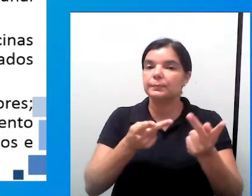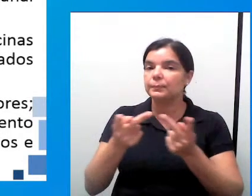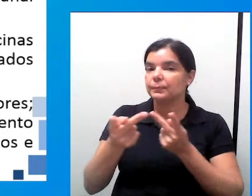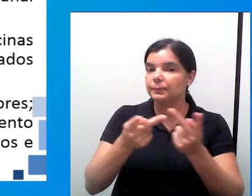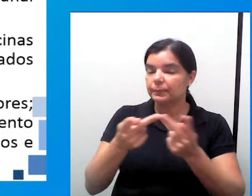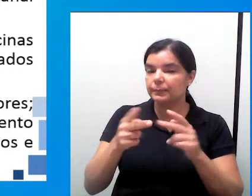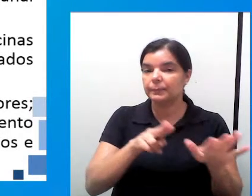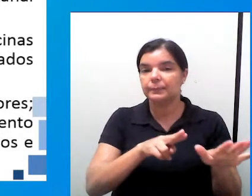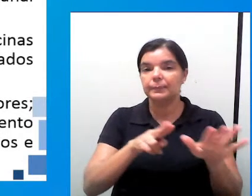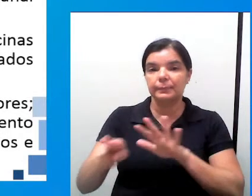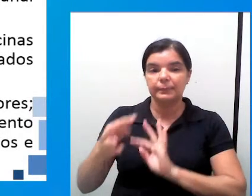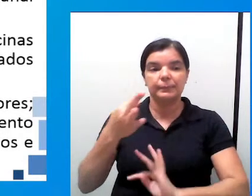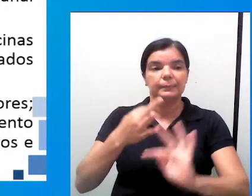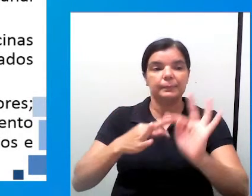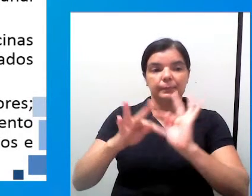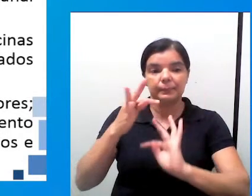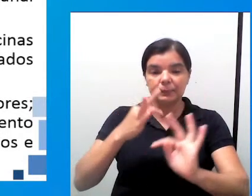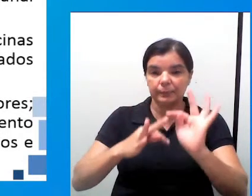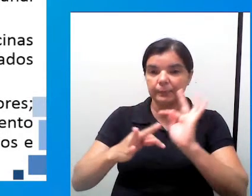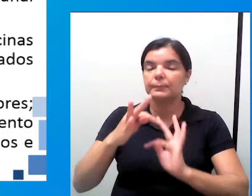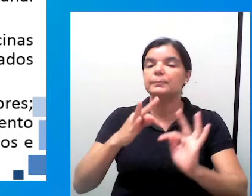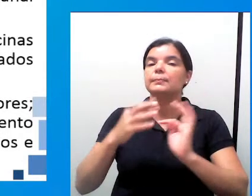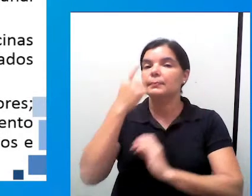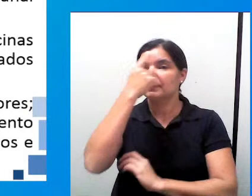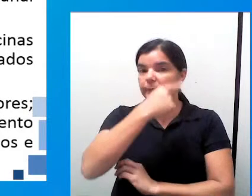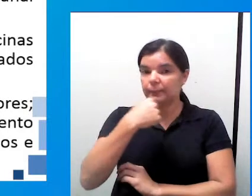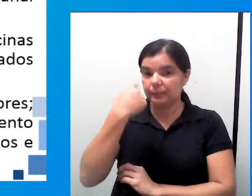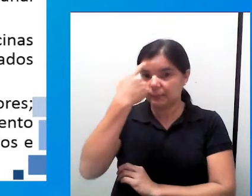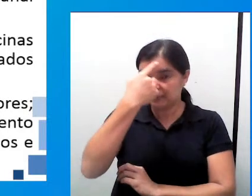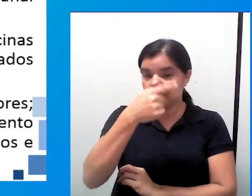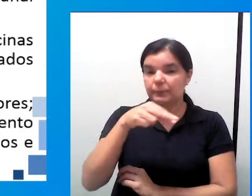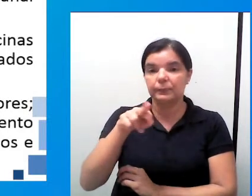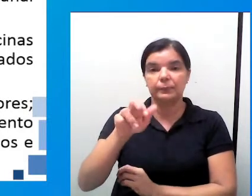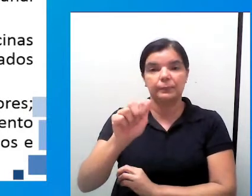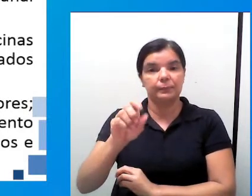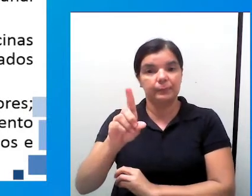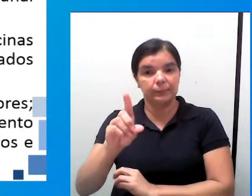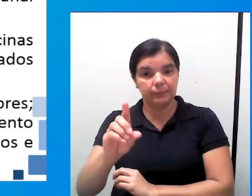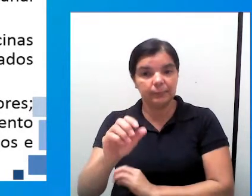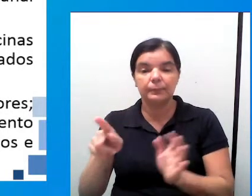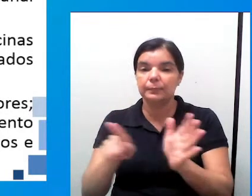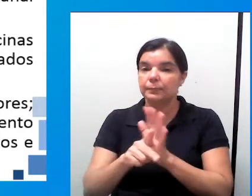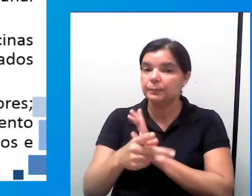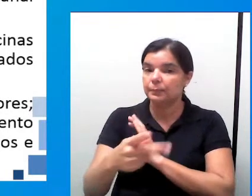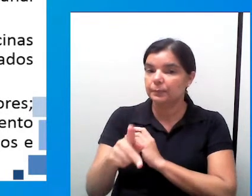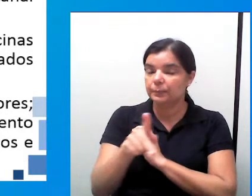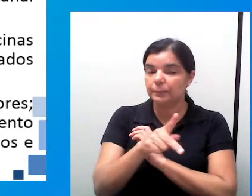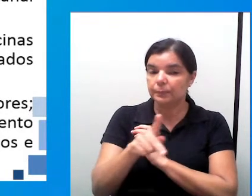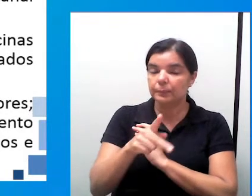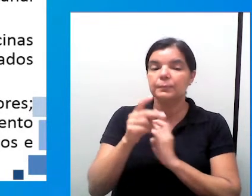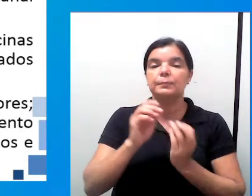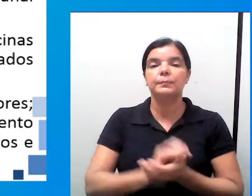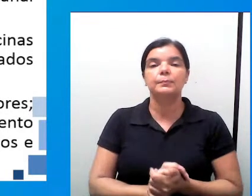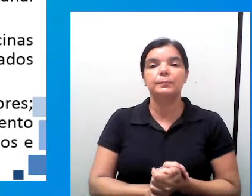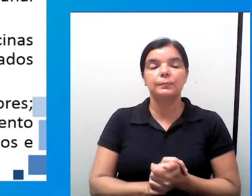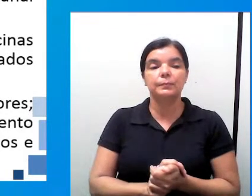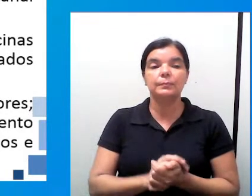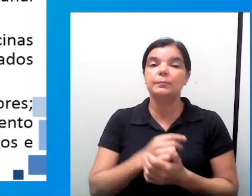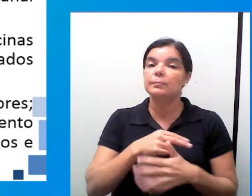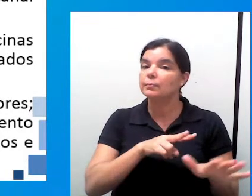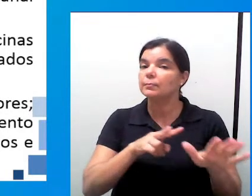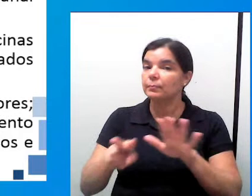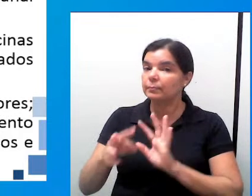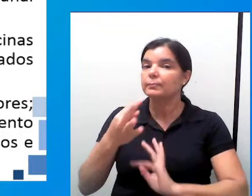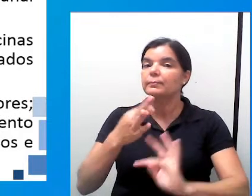Semana Tecnológica. Então, isso gera carga horária para o RAD deles também. Então, assim, a Semana Tecnológica, ela veio com uma